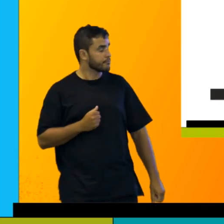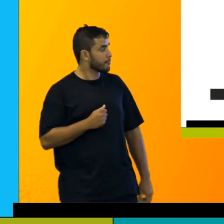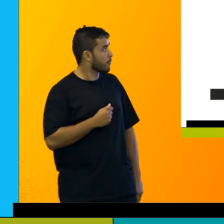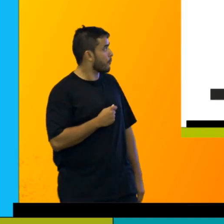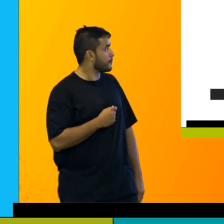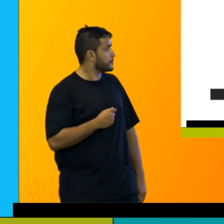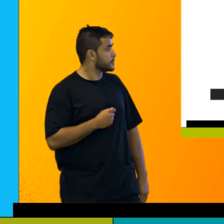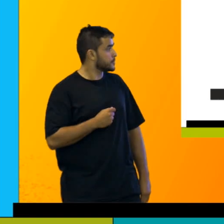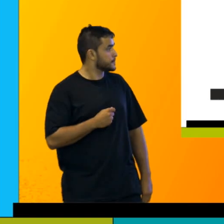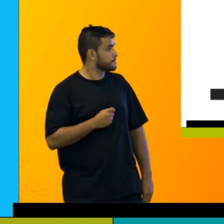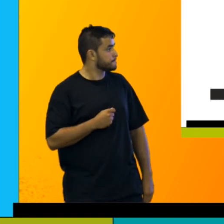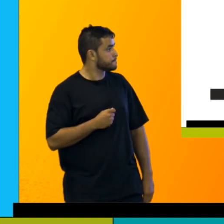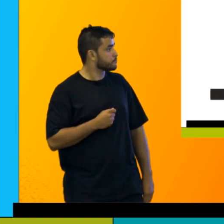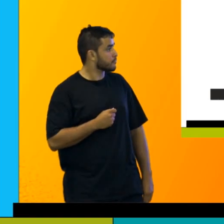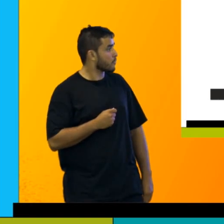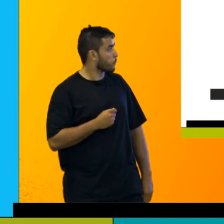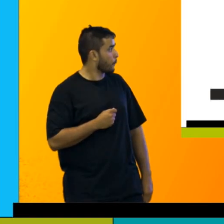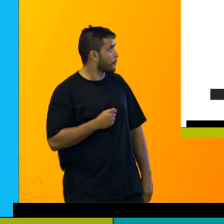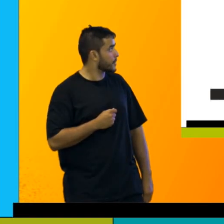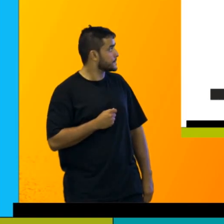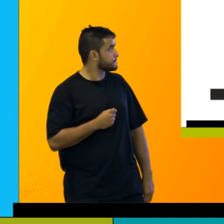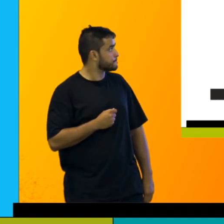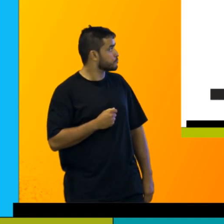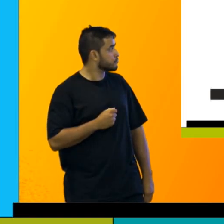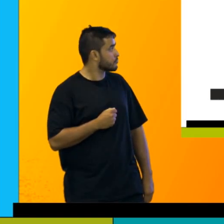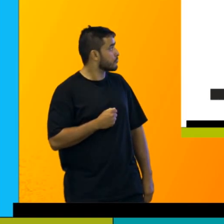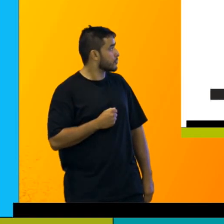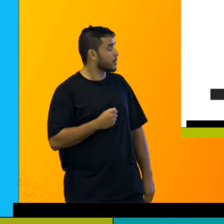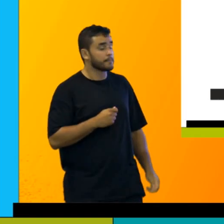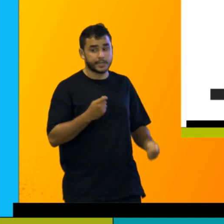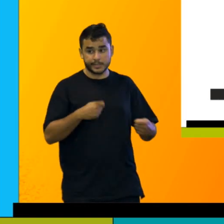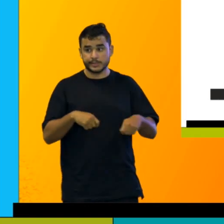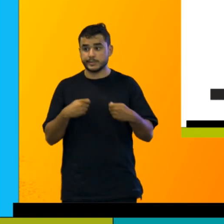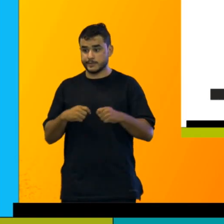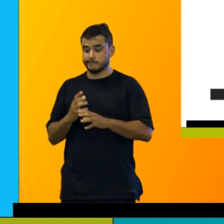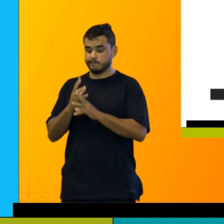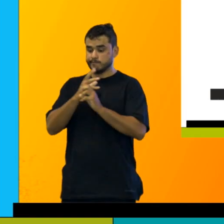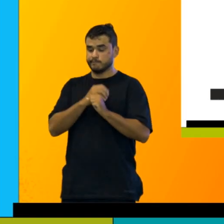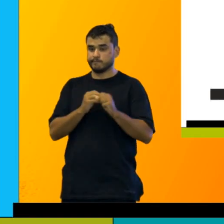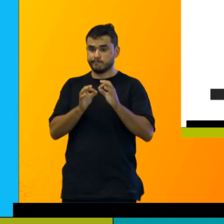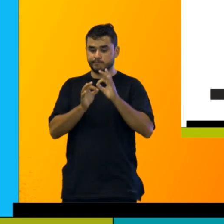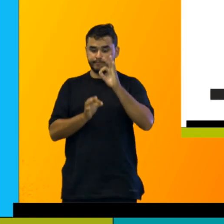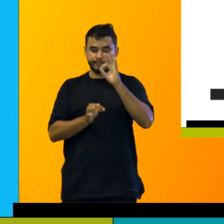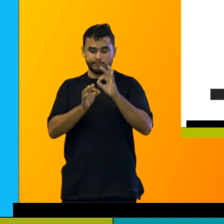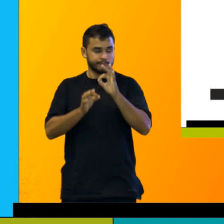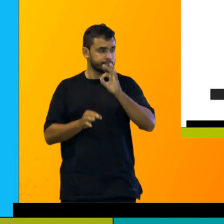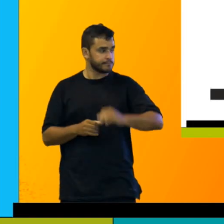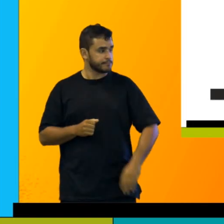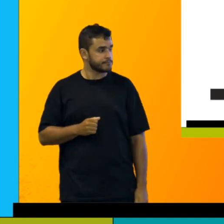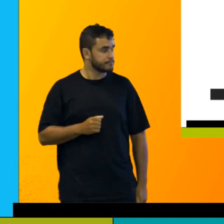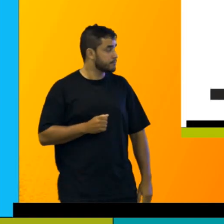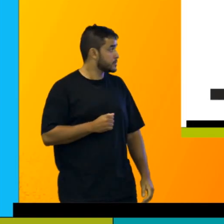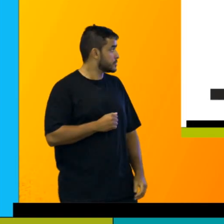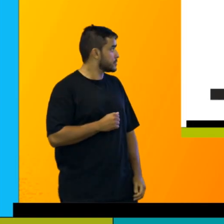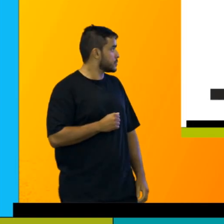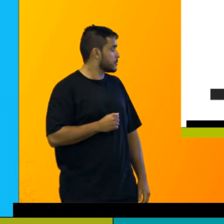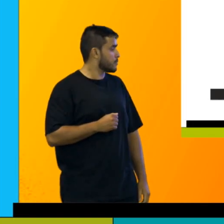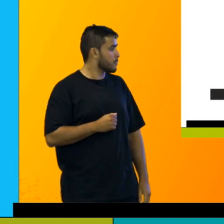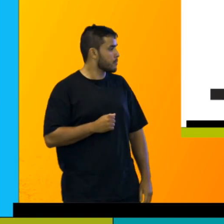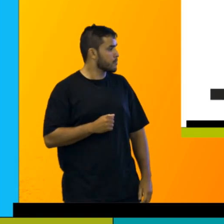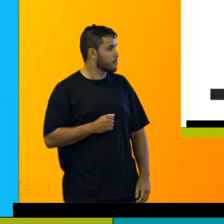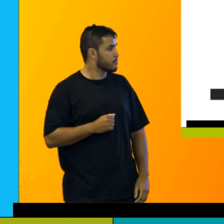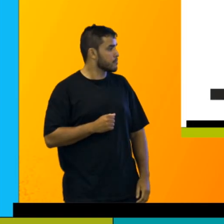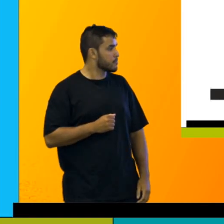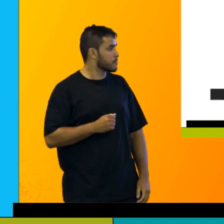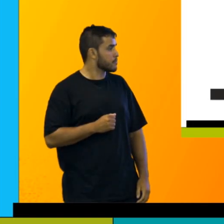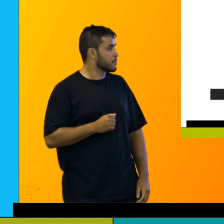Tá? Essa alturazinha aí. Tem que calcular esse raiozinho aqui, ó. Tá certo, ó?